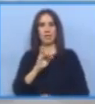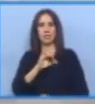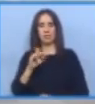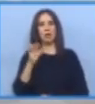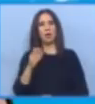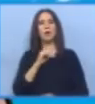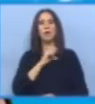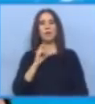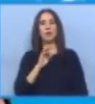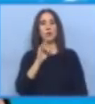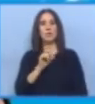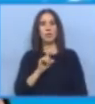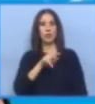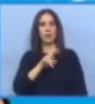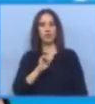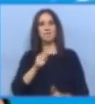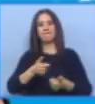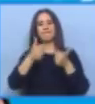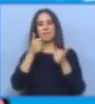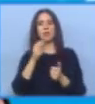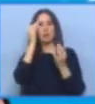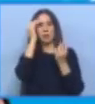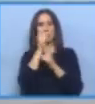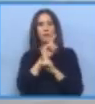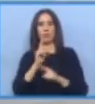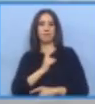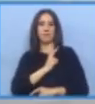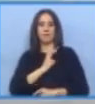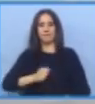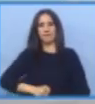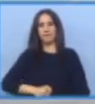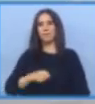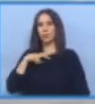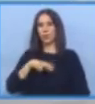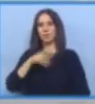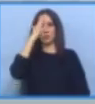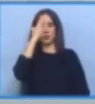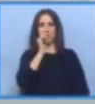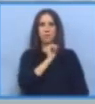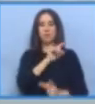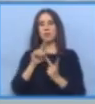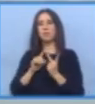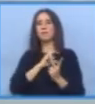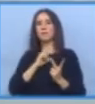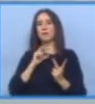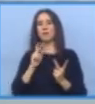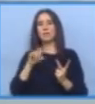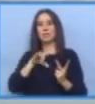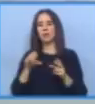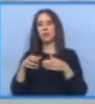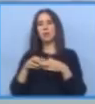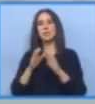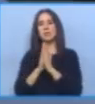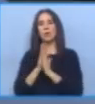Frei José Nunes, professor na Faculdade de Teologia da Universidade Católica Portuguesa, e o padre Nélio Pita Vicentino, pároco de Santo Tomás de Aquino,